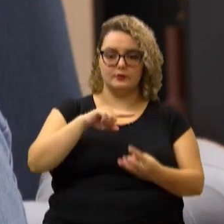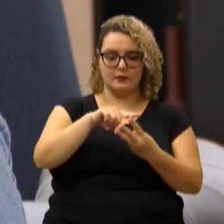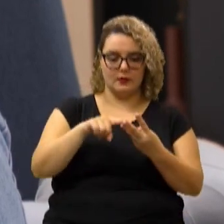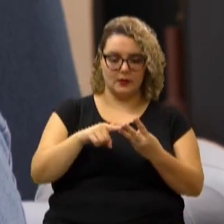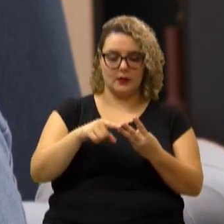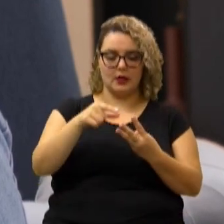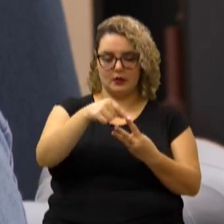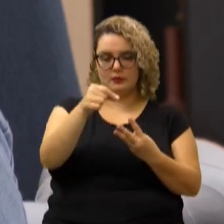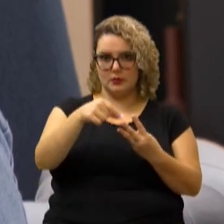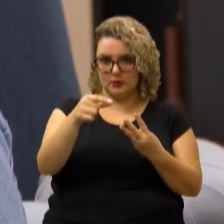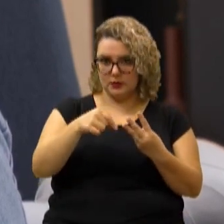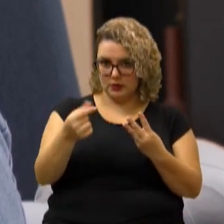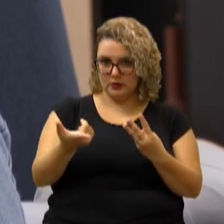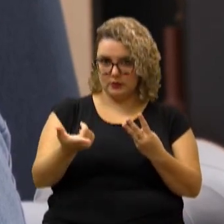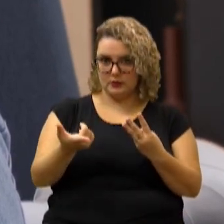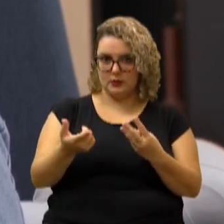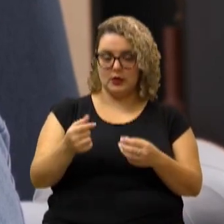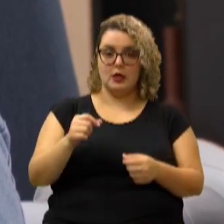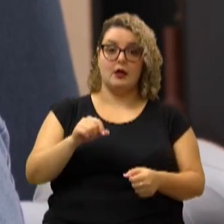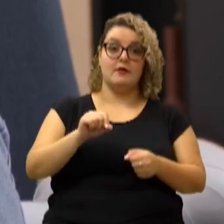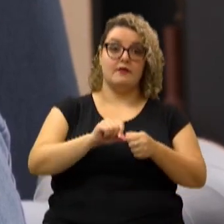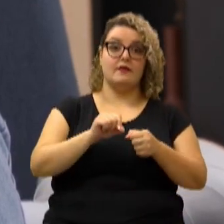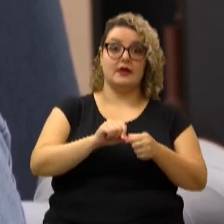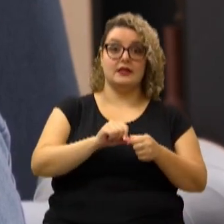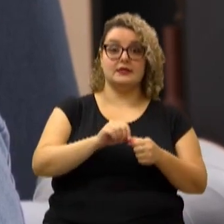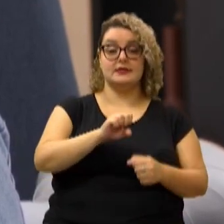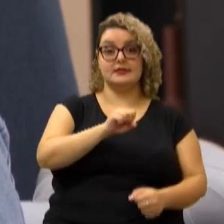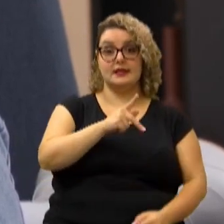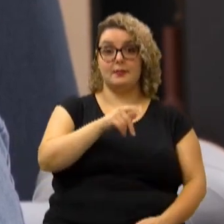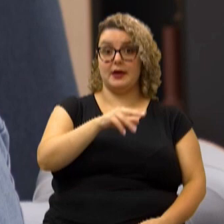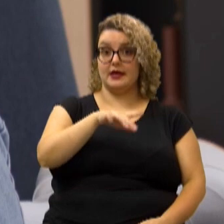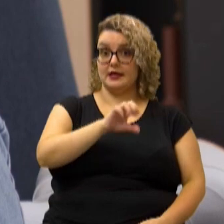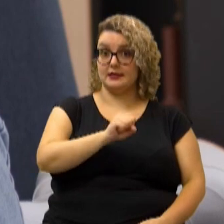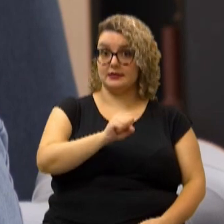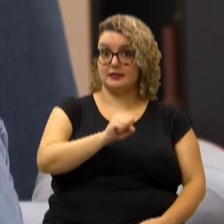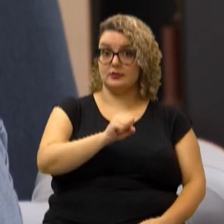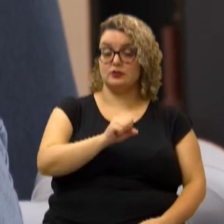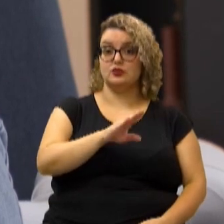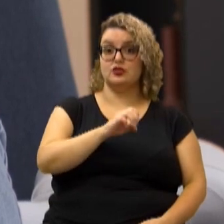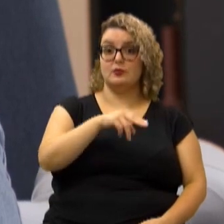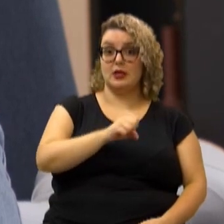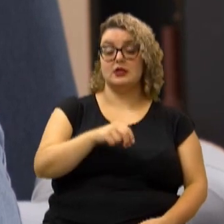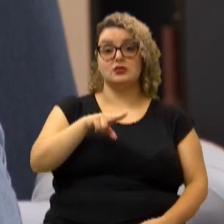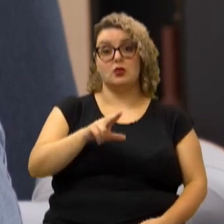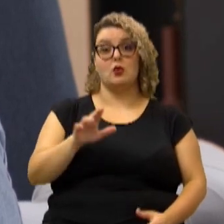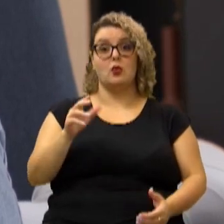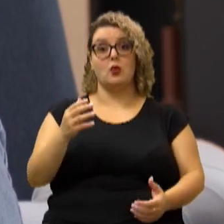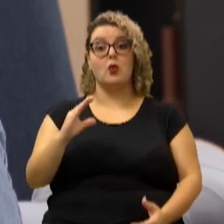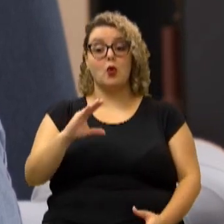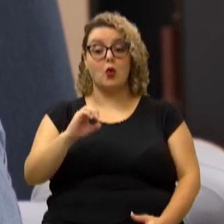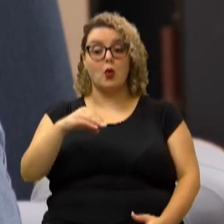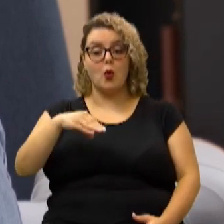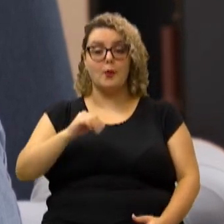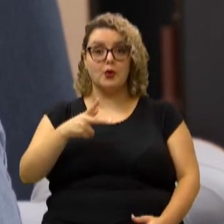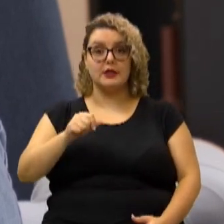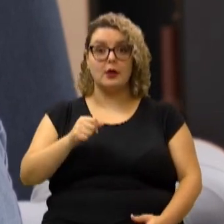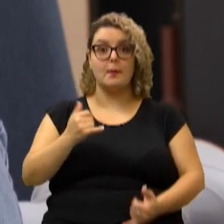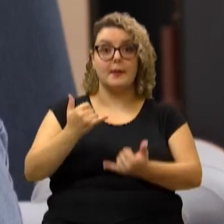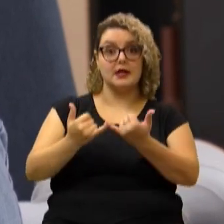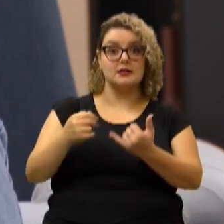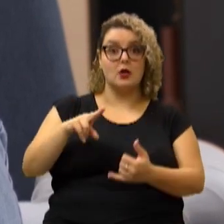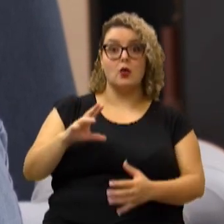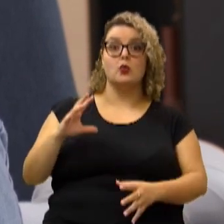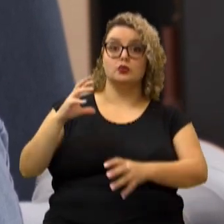você tem três opções ou você faz uma separação de bens ou você faz uma comunhão parcial ou uma comunhão